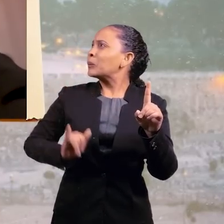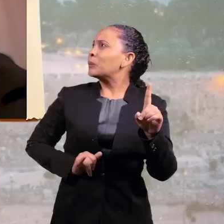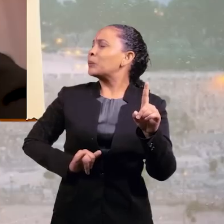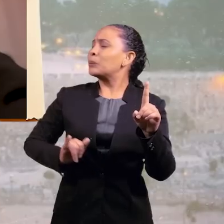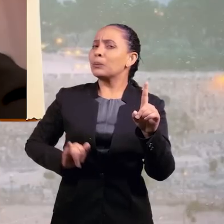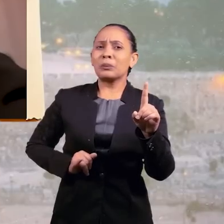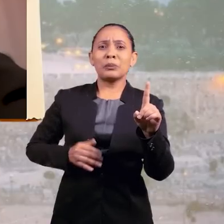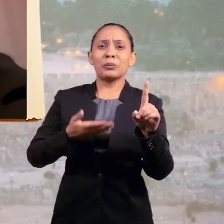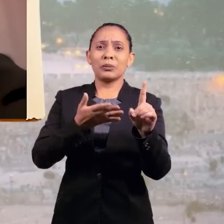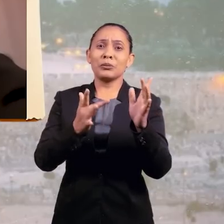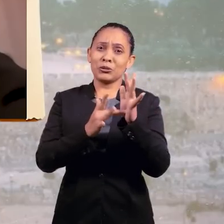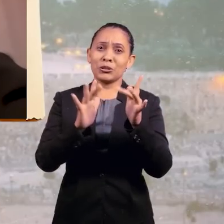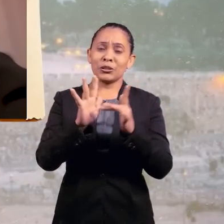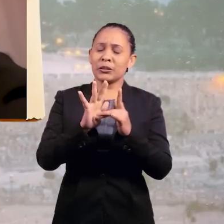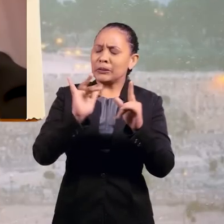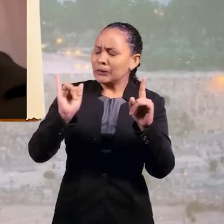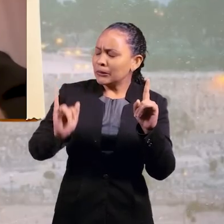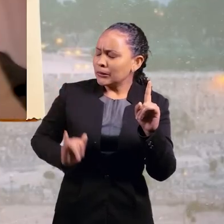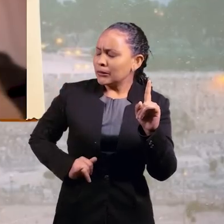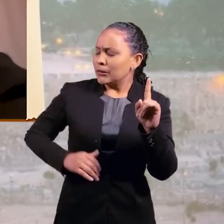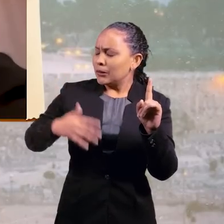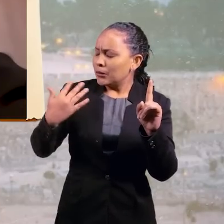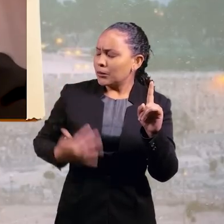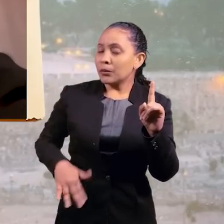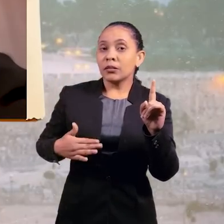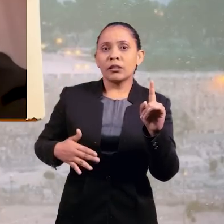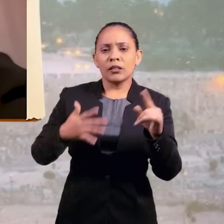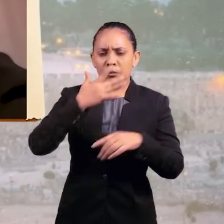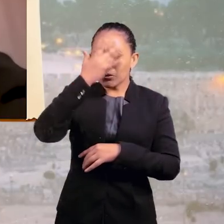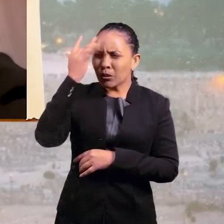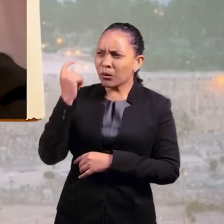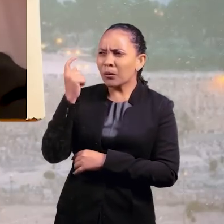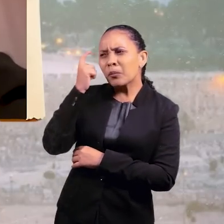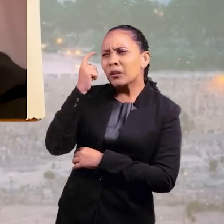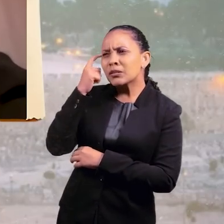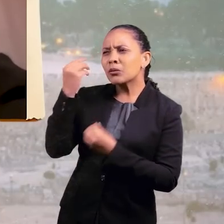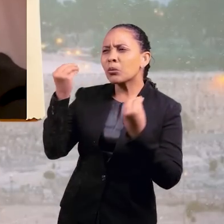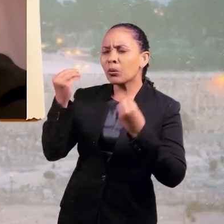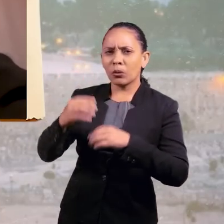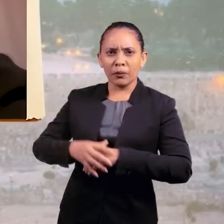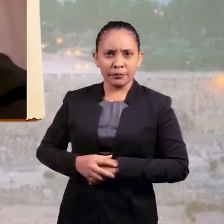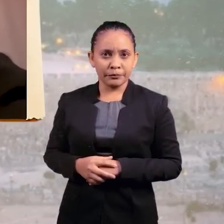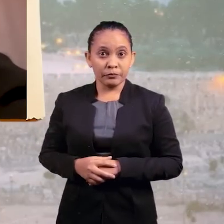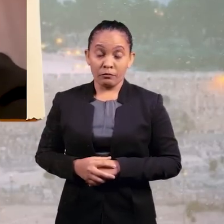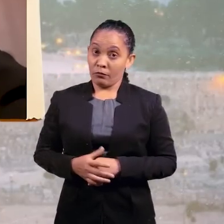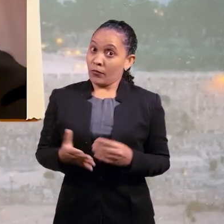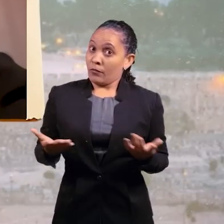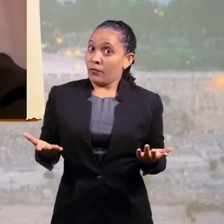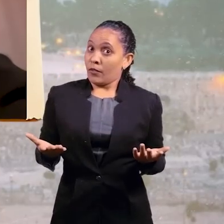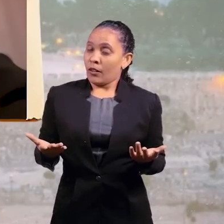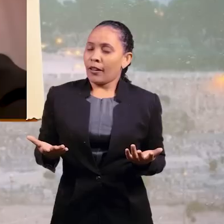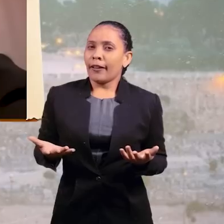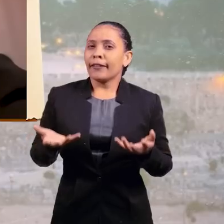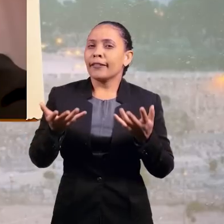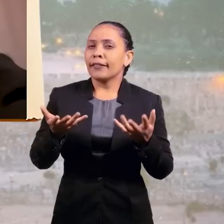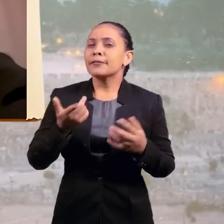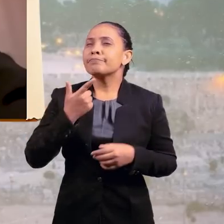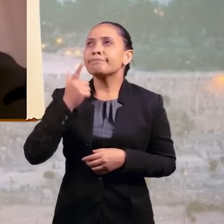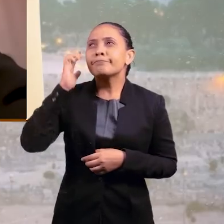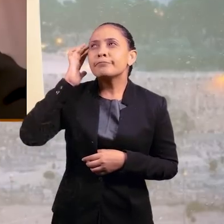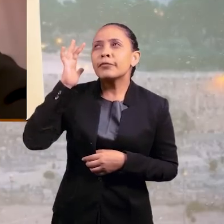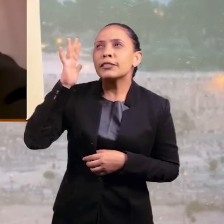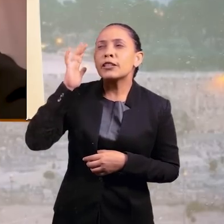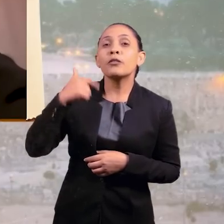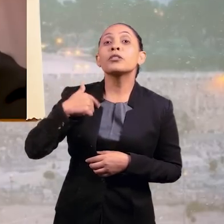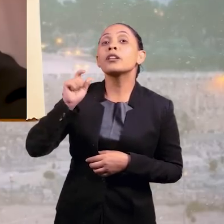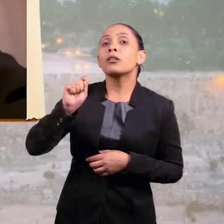sofrimento dele ali, né? E quem que podia imaginar isso, né? As pessoas pensando mais que era um rei e tudo mais.